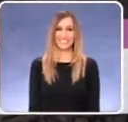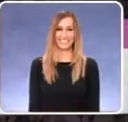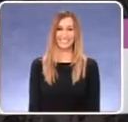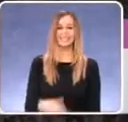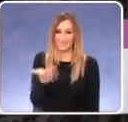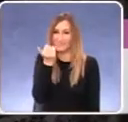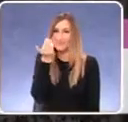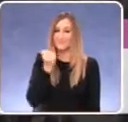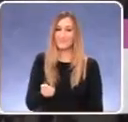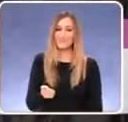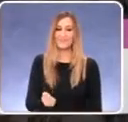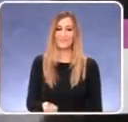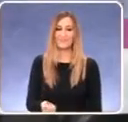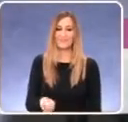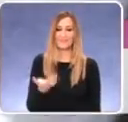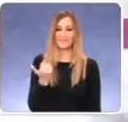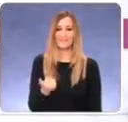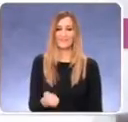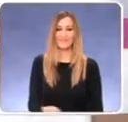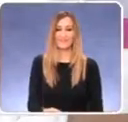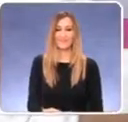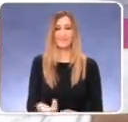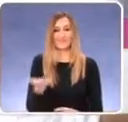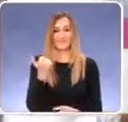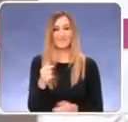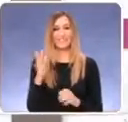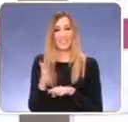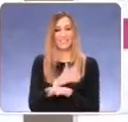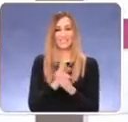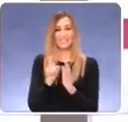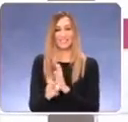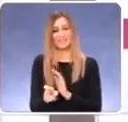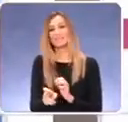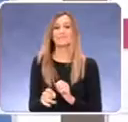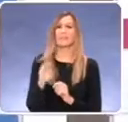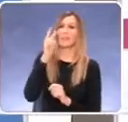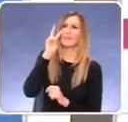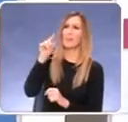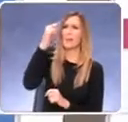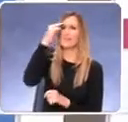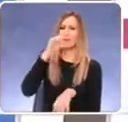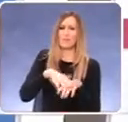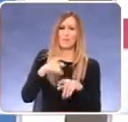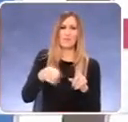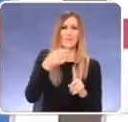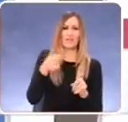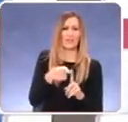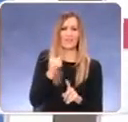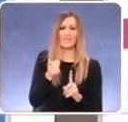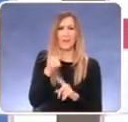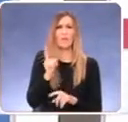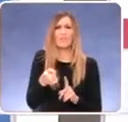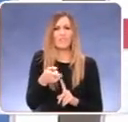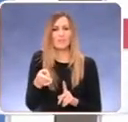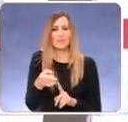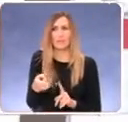Ande cá! Entres, entres, faz para banho cá antes de nos entrar. Sabe? Não, tinha visto ali, mas pensei que fosse por causa da feira. Qual feira?